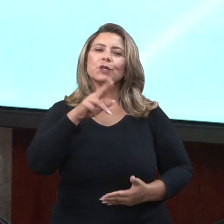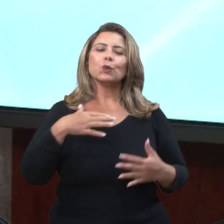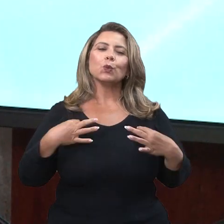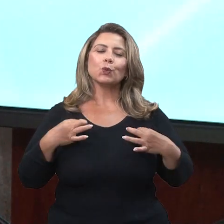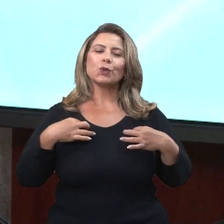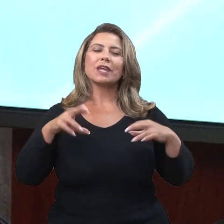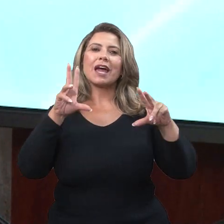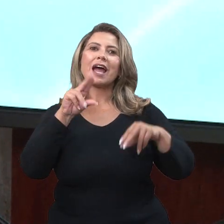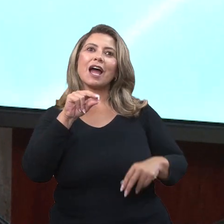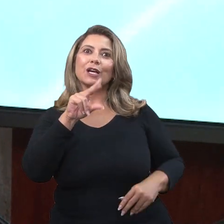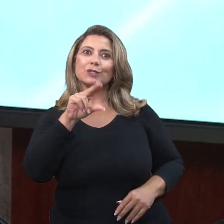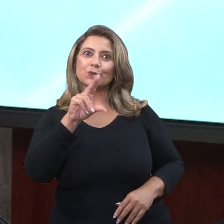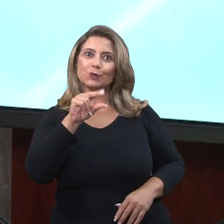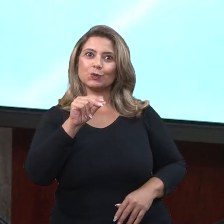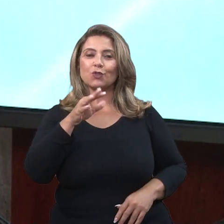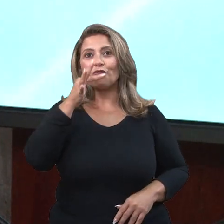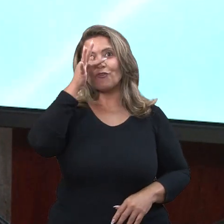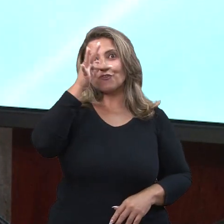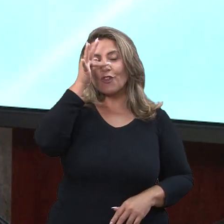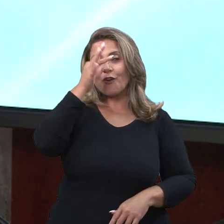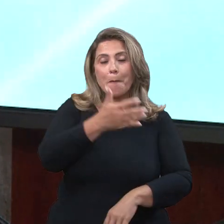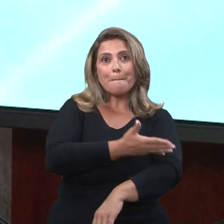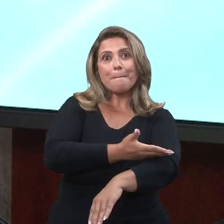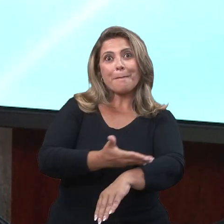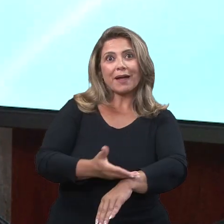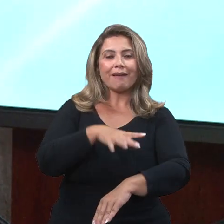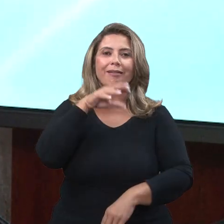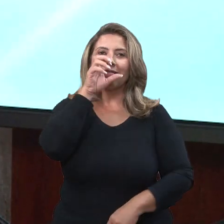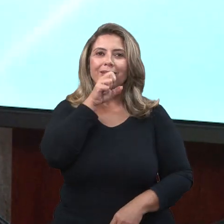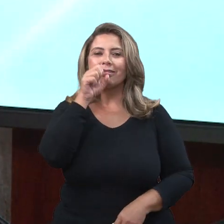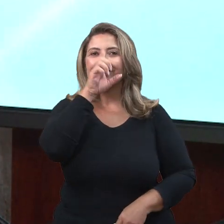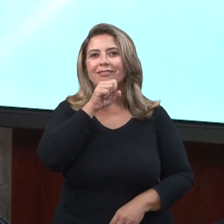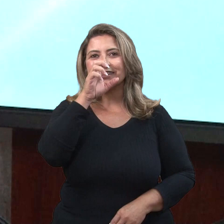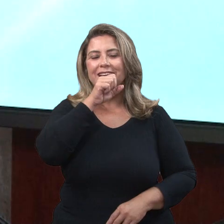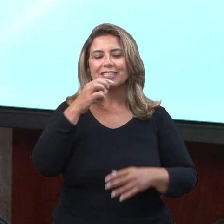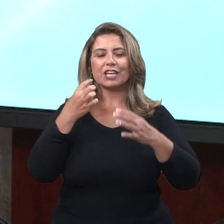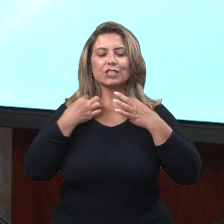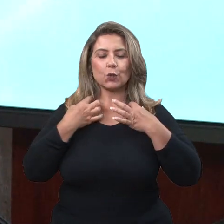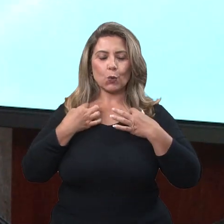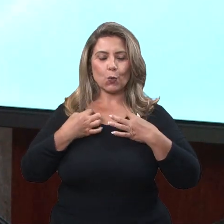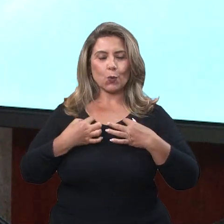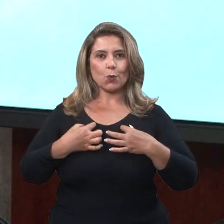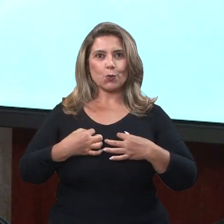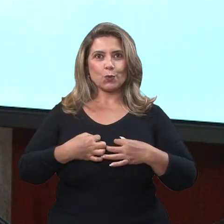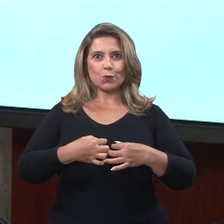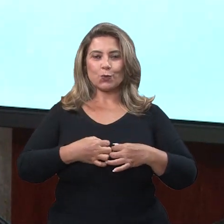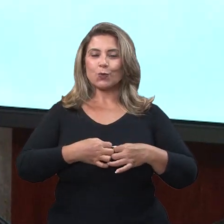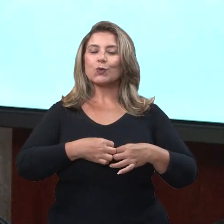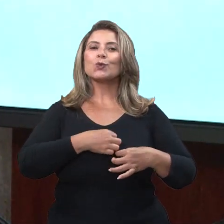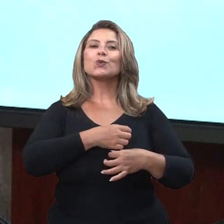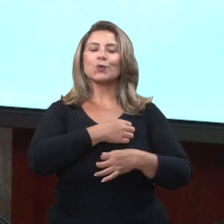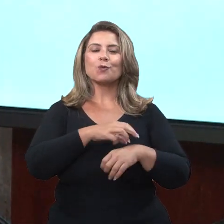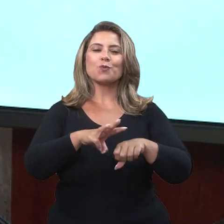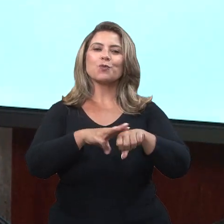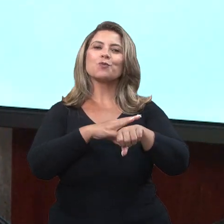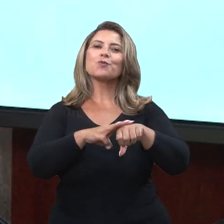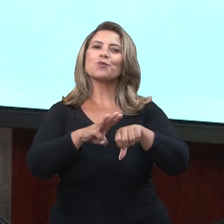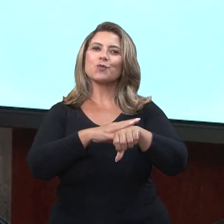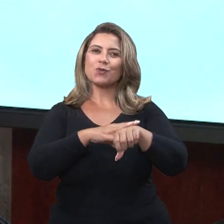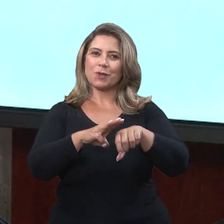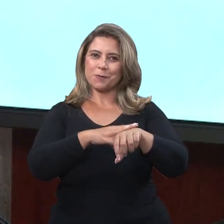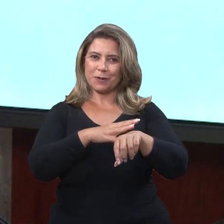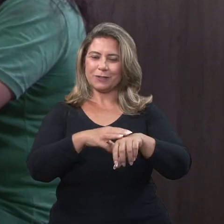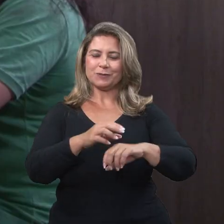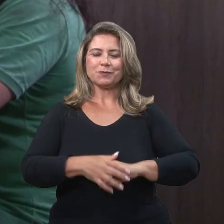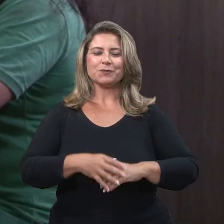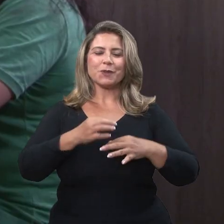azul com flores brancas e alaranjadas e um colar marrom com bolinhas e